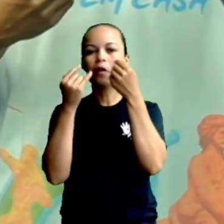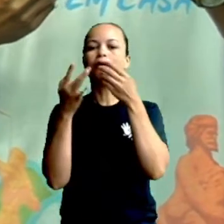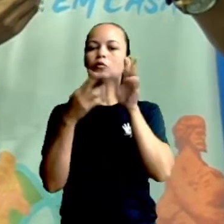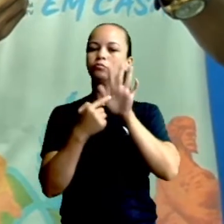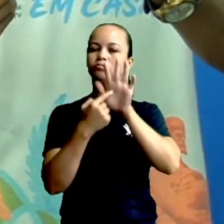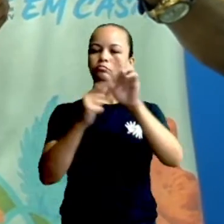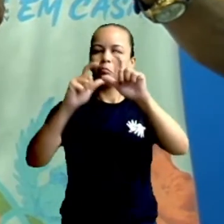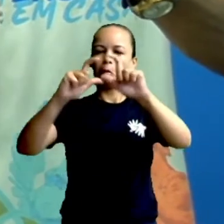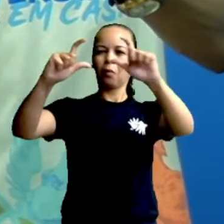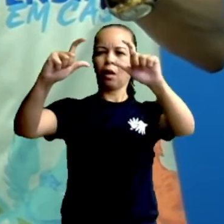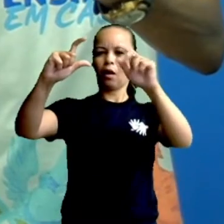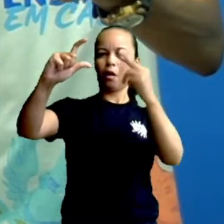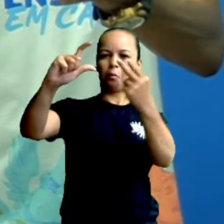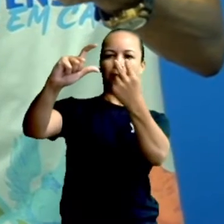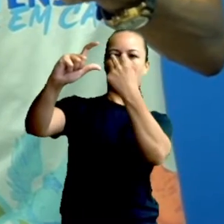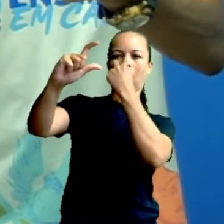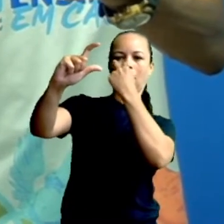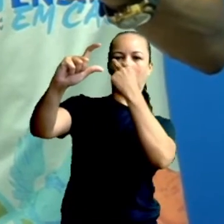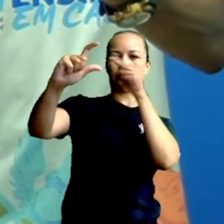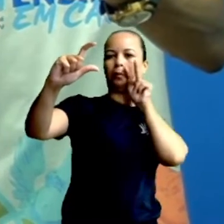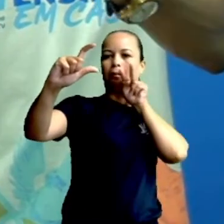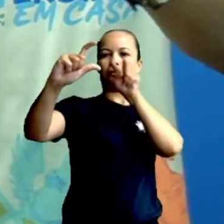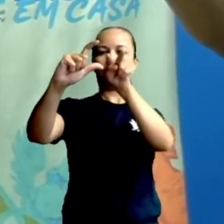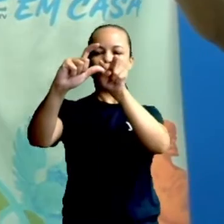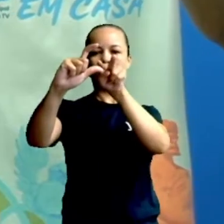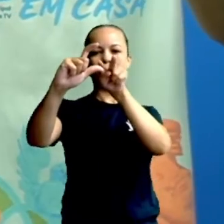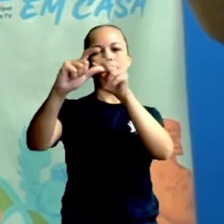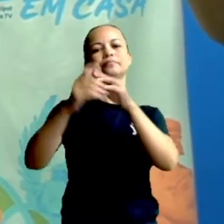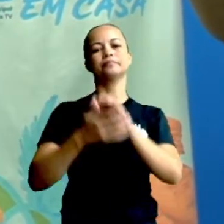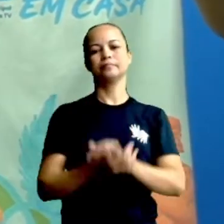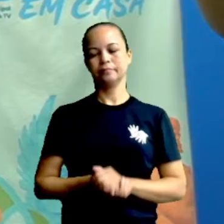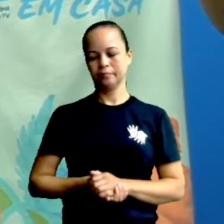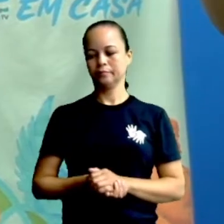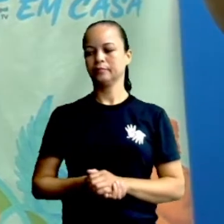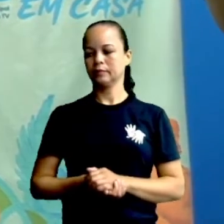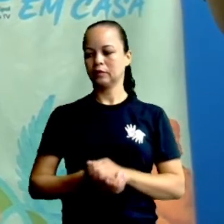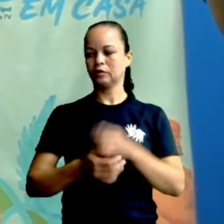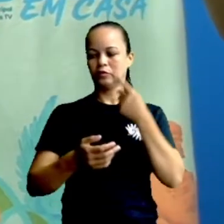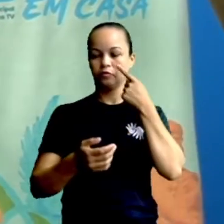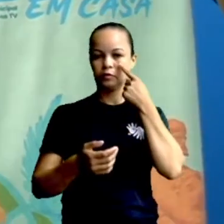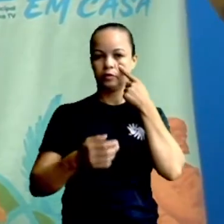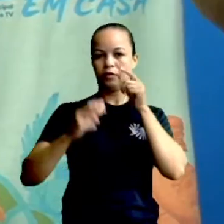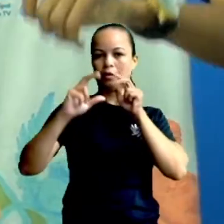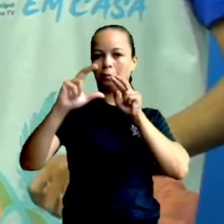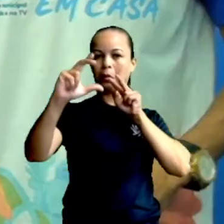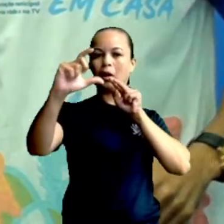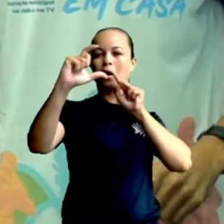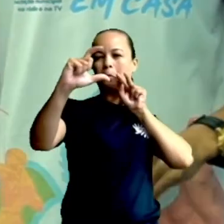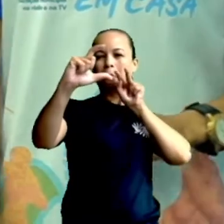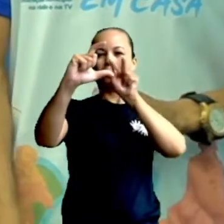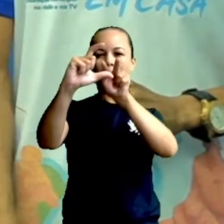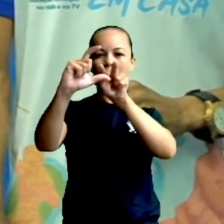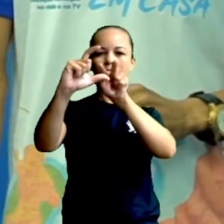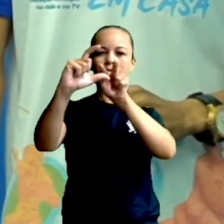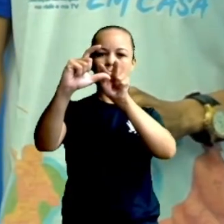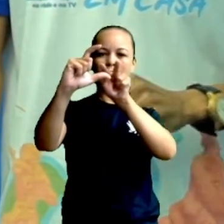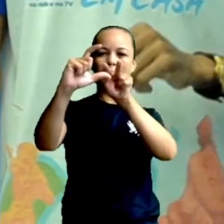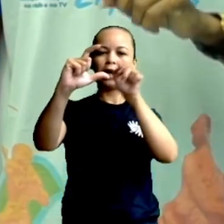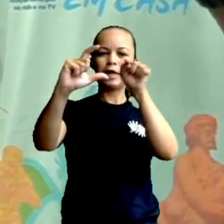quando você vê alguém pelo retrovisor, os olhos daquela pessoa, aquela pessoa também está ali